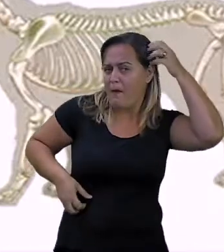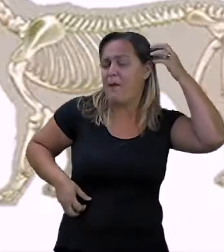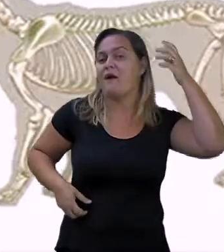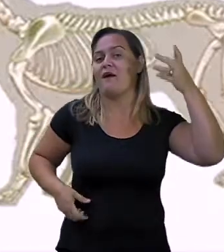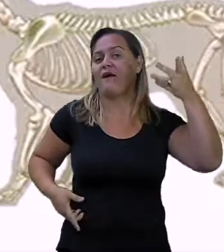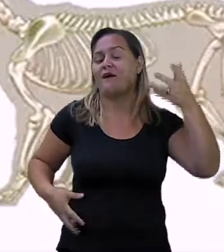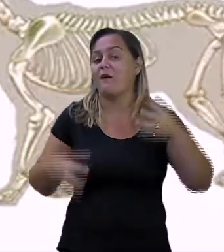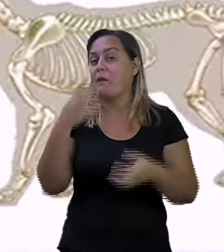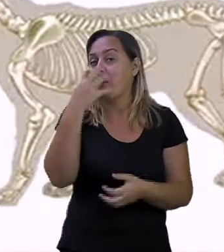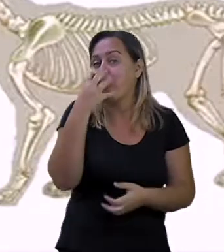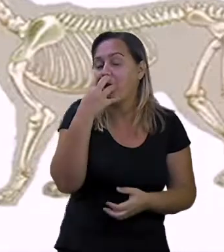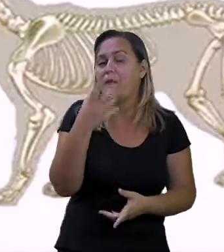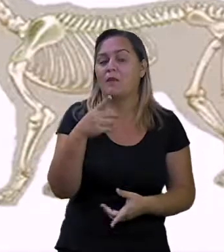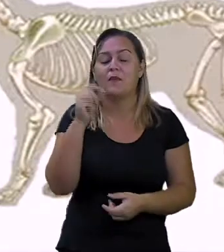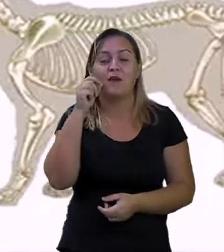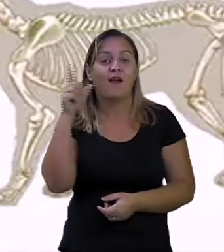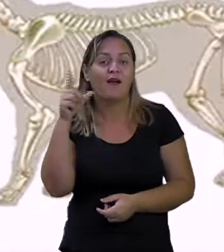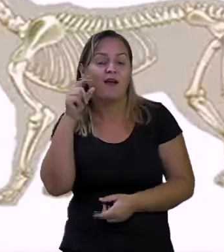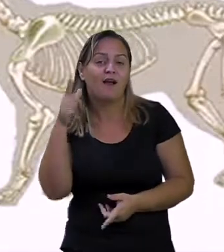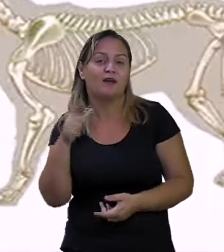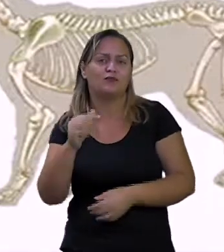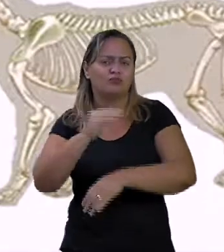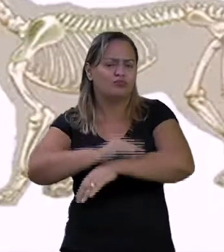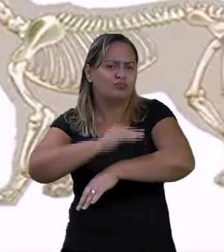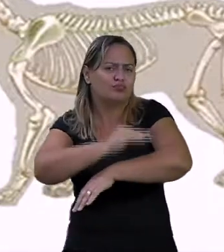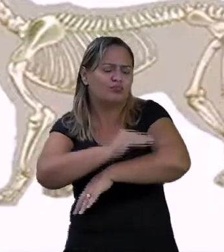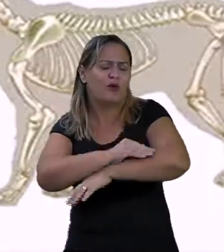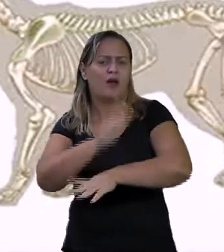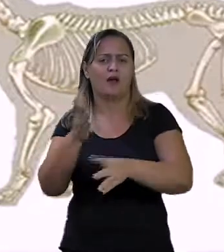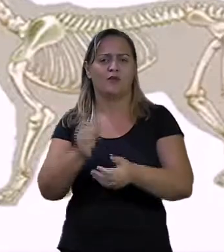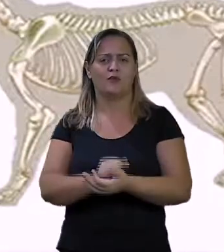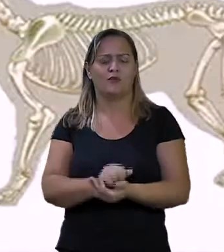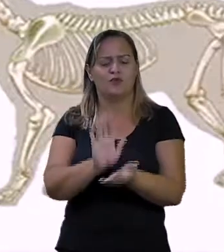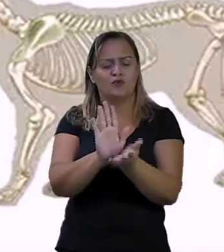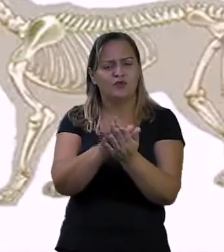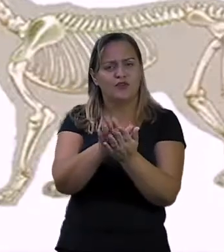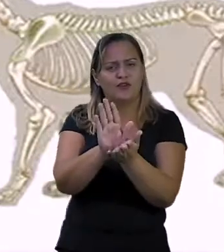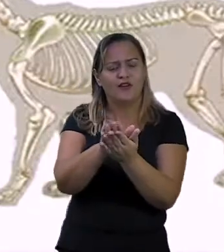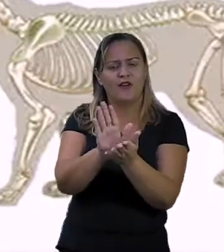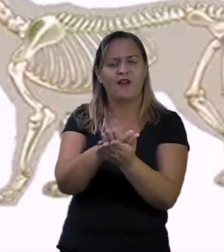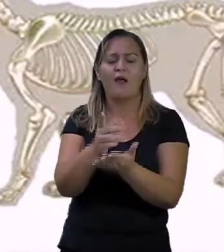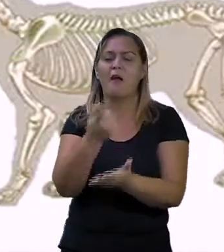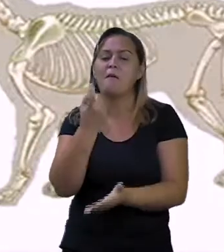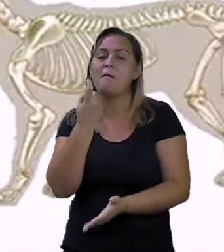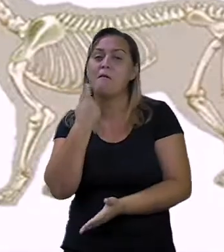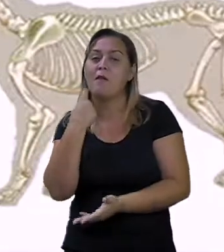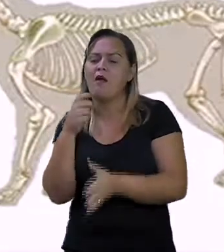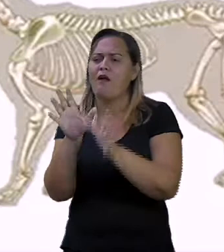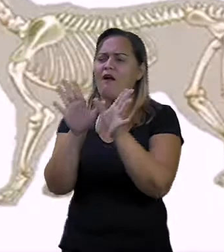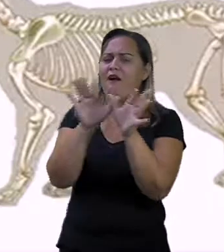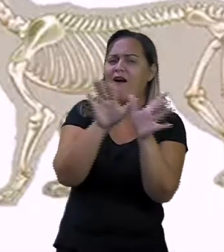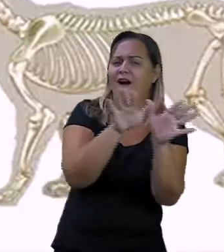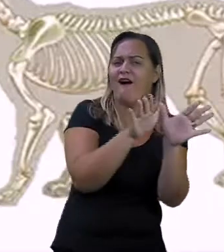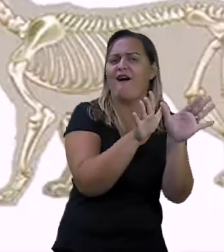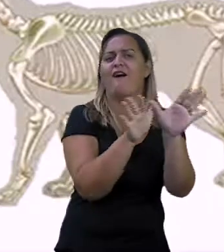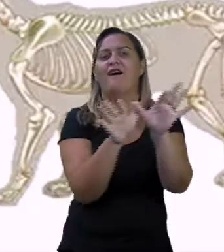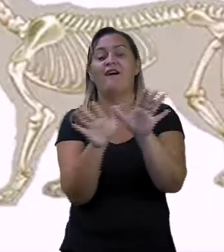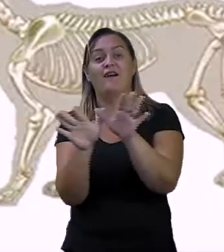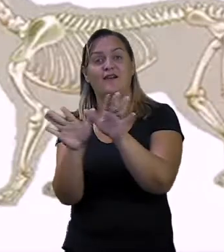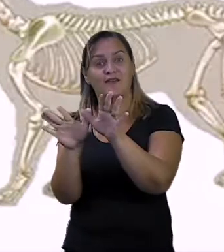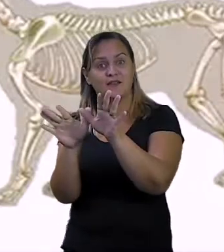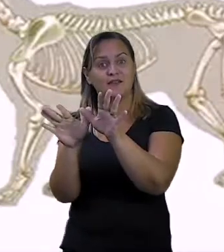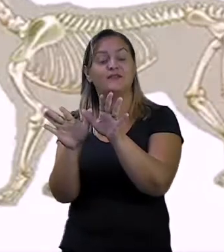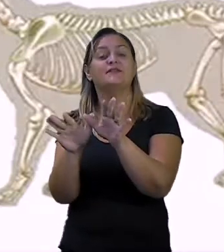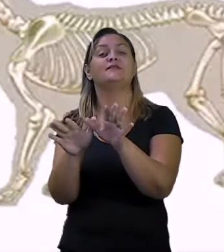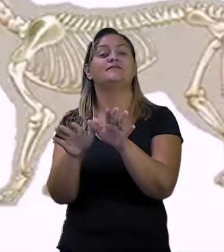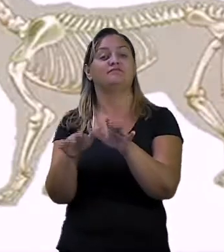gatos, sapos, jacaré, as aves, os peixes, que muitas vezes temos medo de